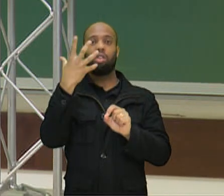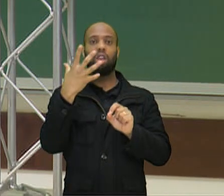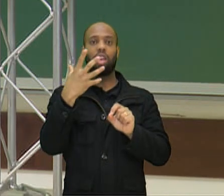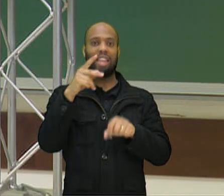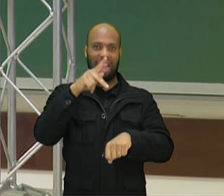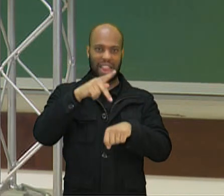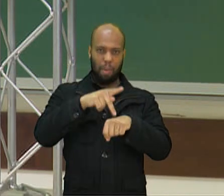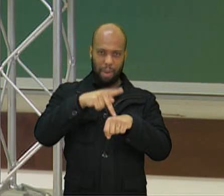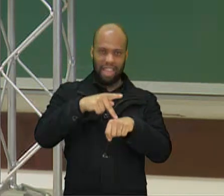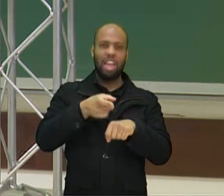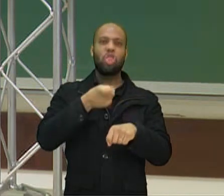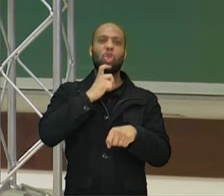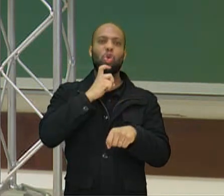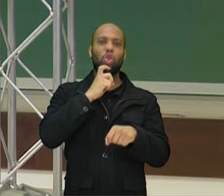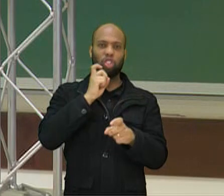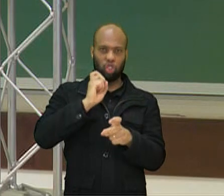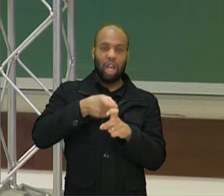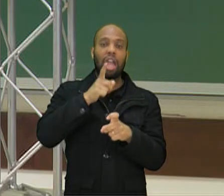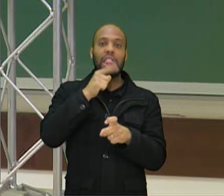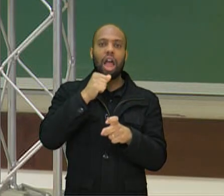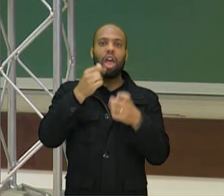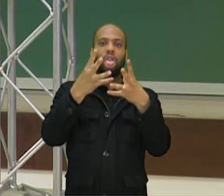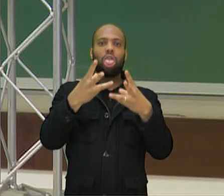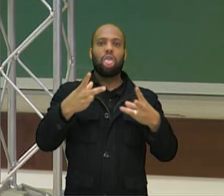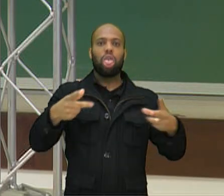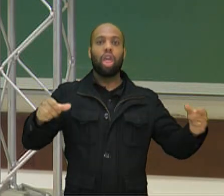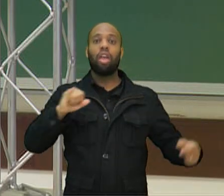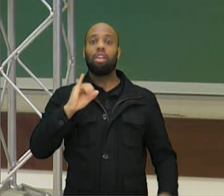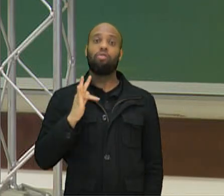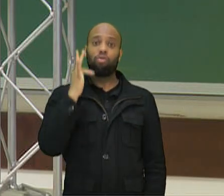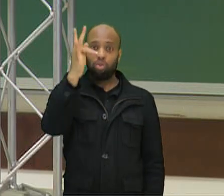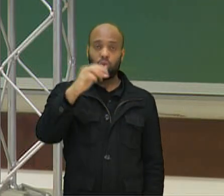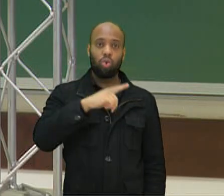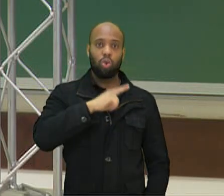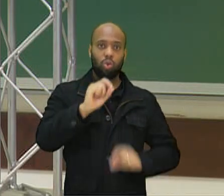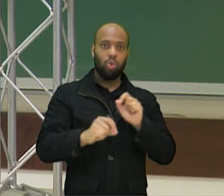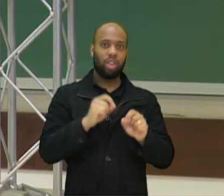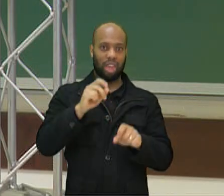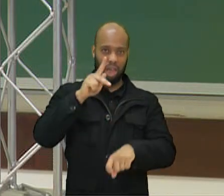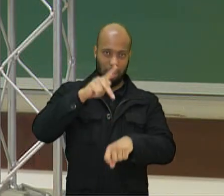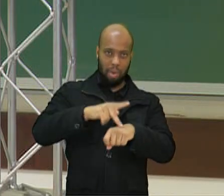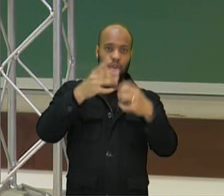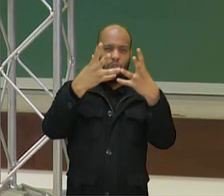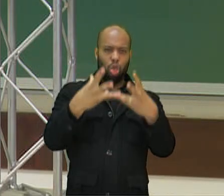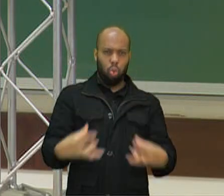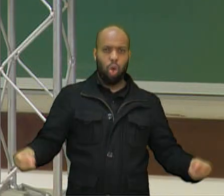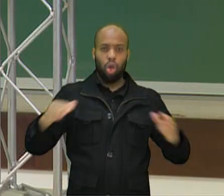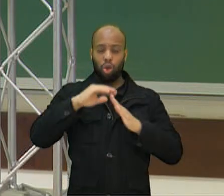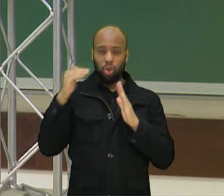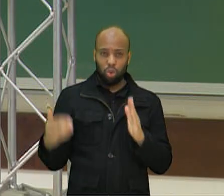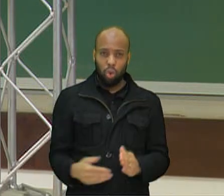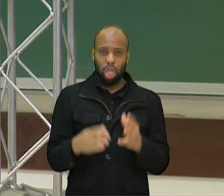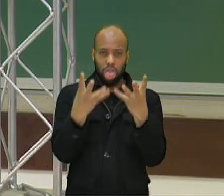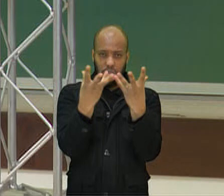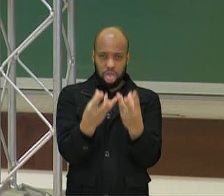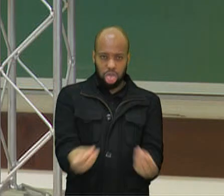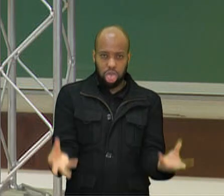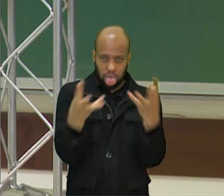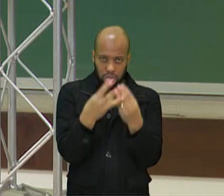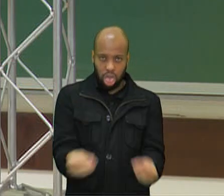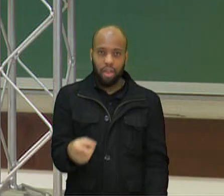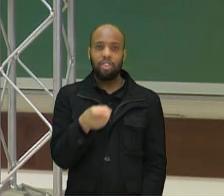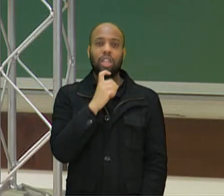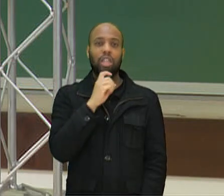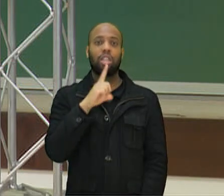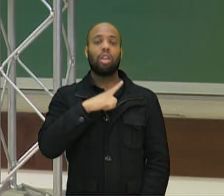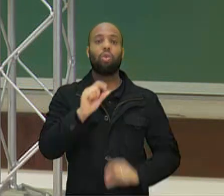derretimento dessas áreas. Caso em um futuro venha a ocorrer todo o derretimento desse gelo, nós